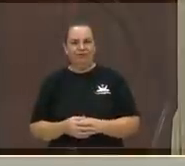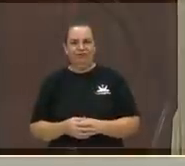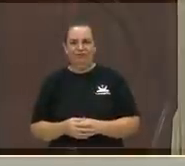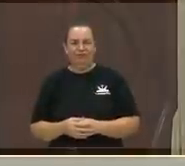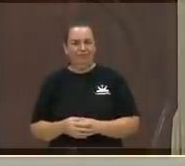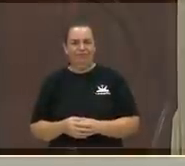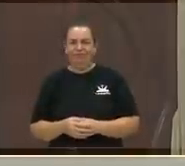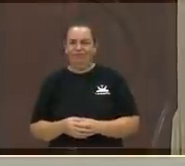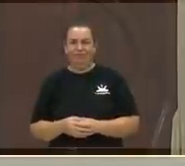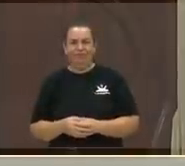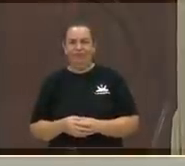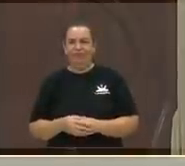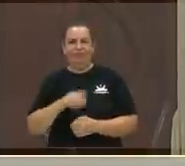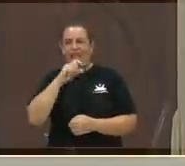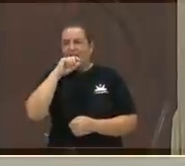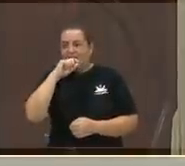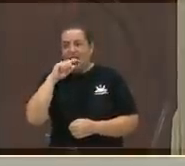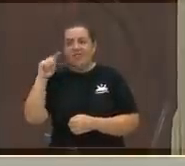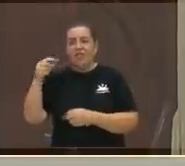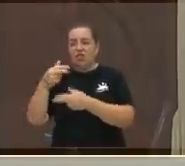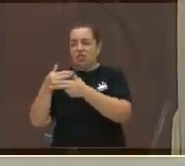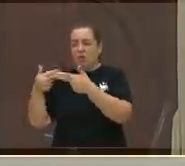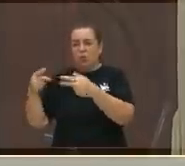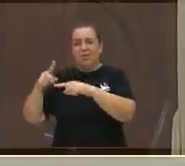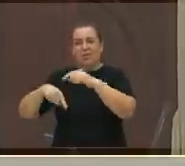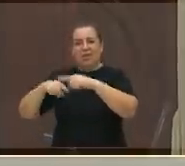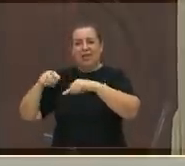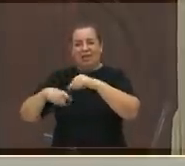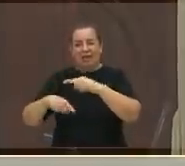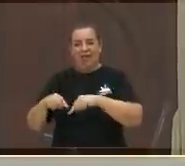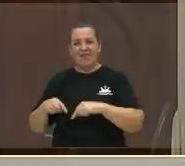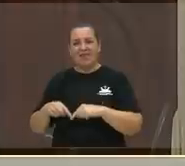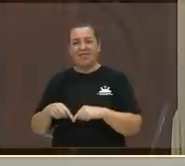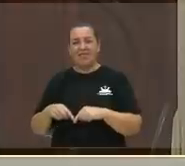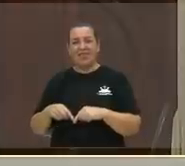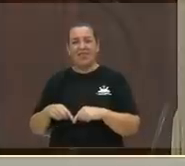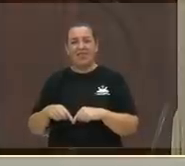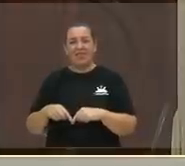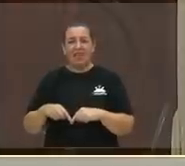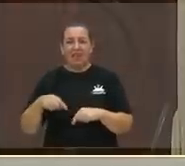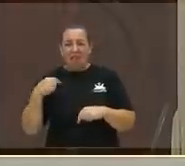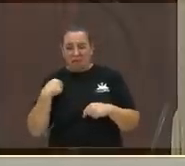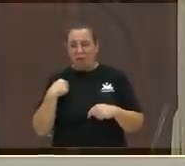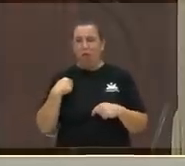a inveja de bens a avareza